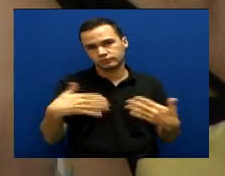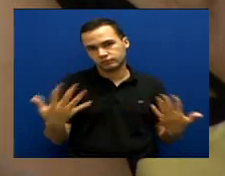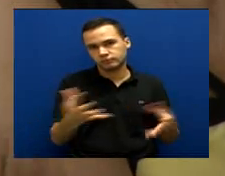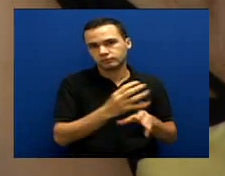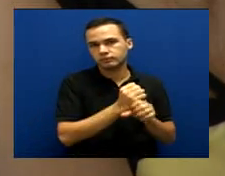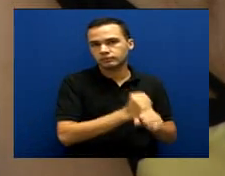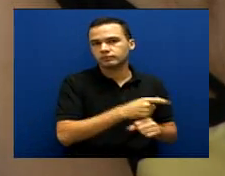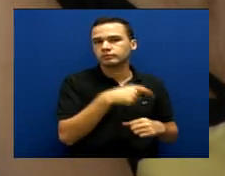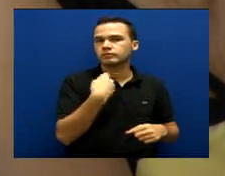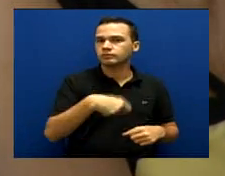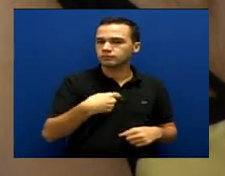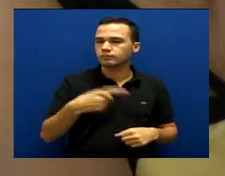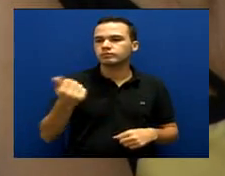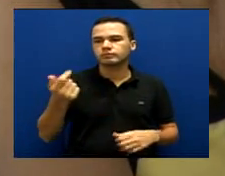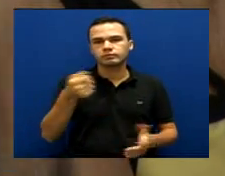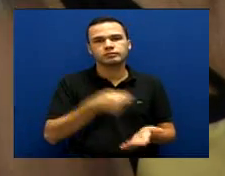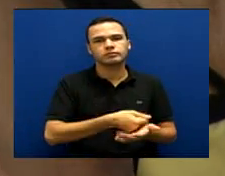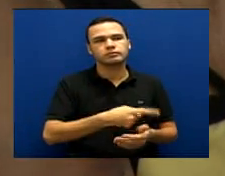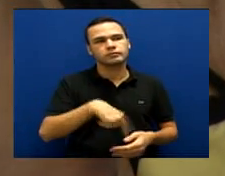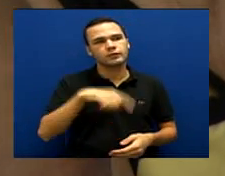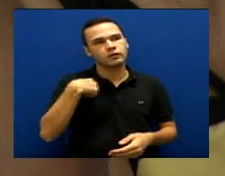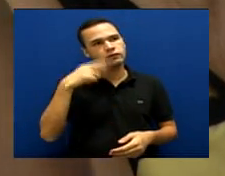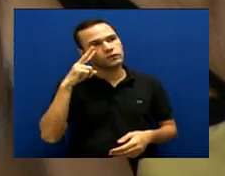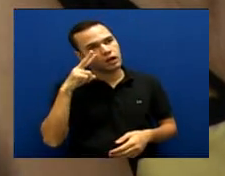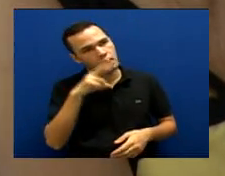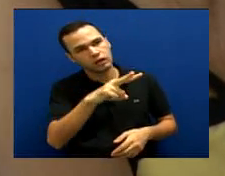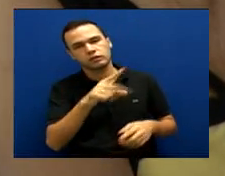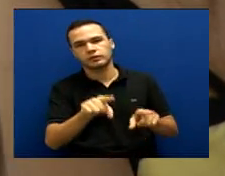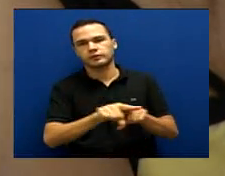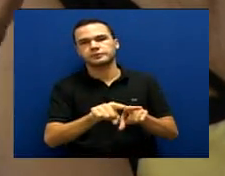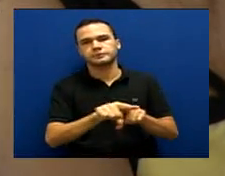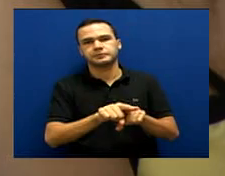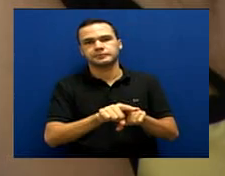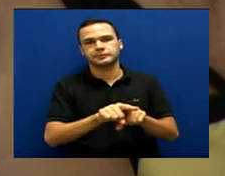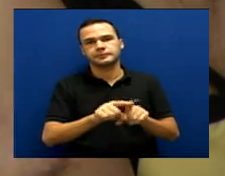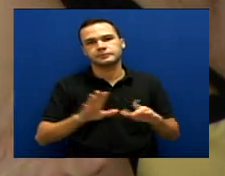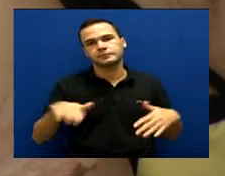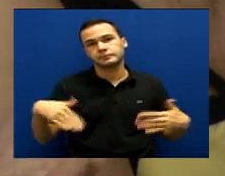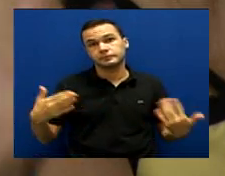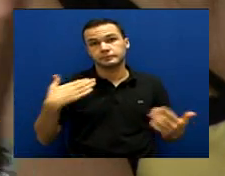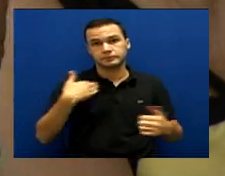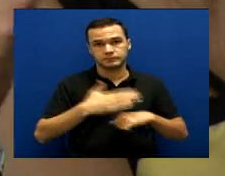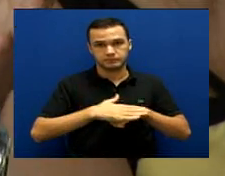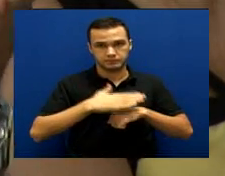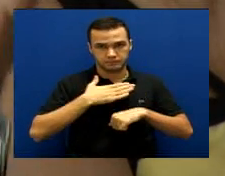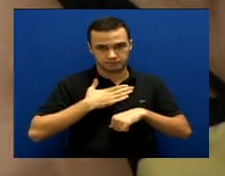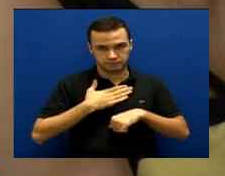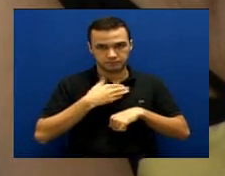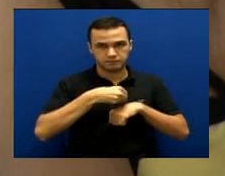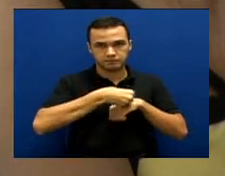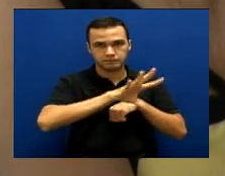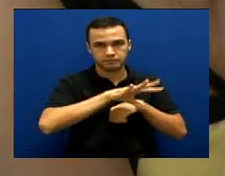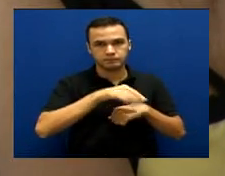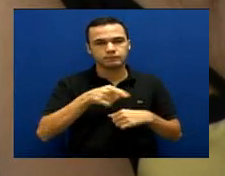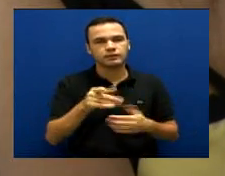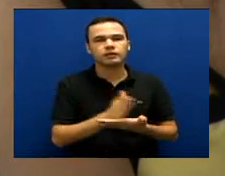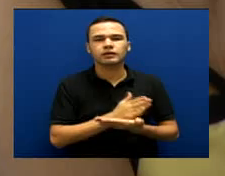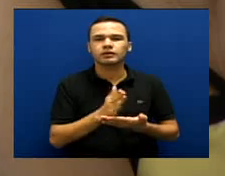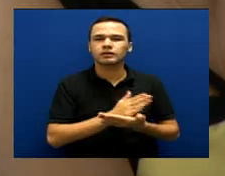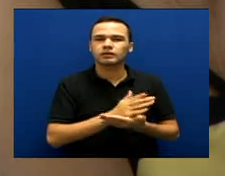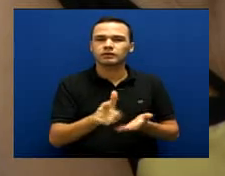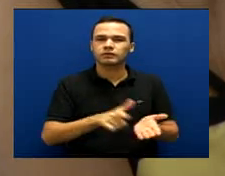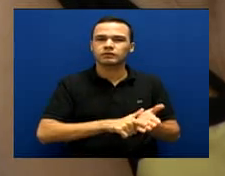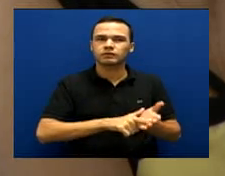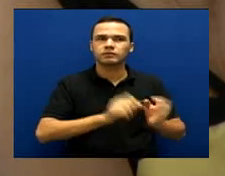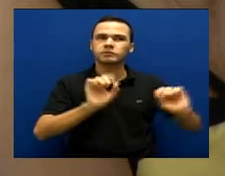precisaria entrar isso para que a gente pudesse acompanhar direito então uma sugestão à os relatórios que